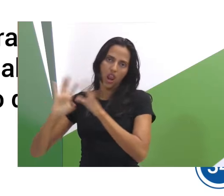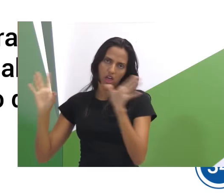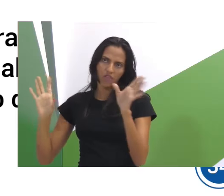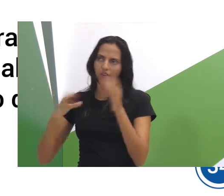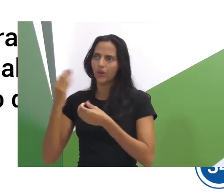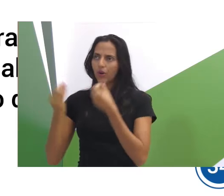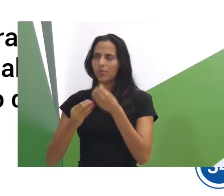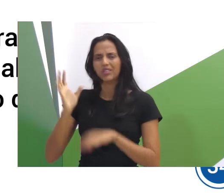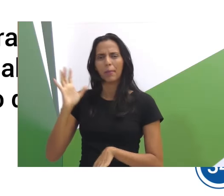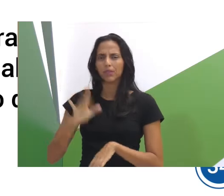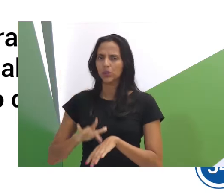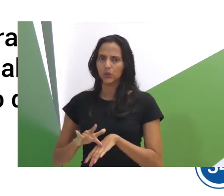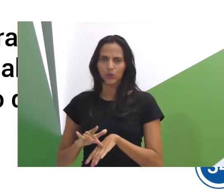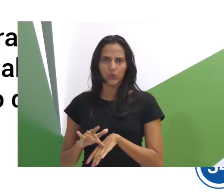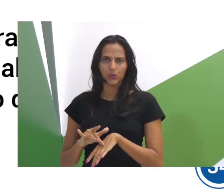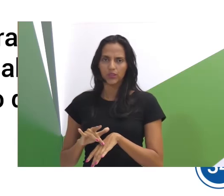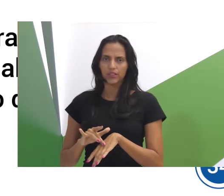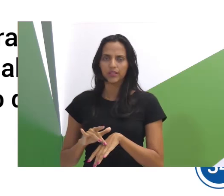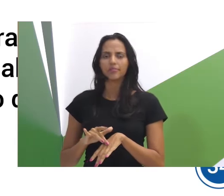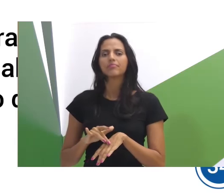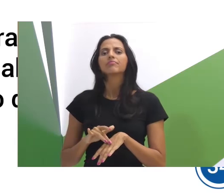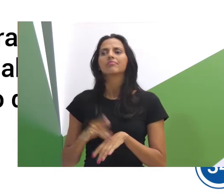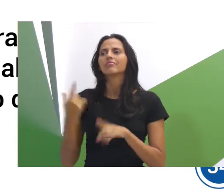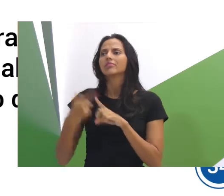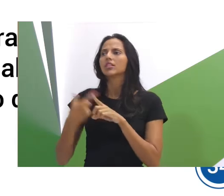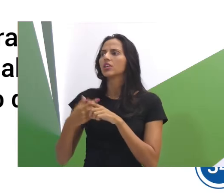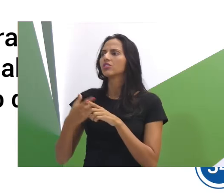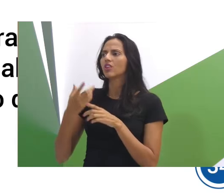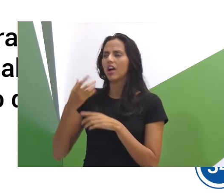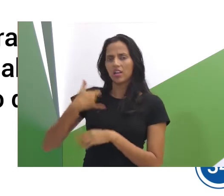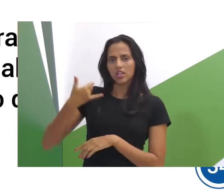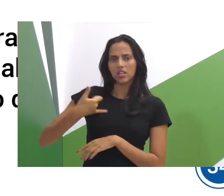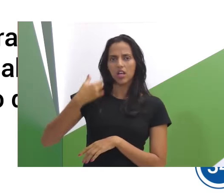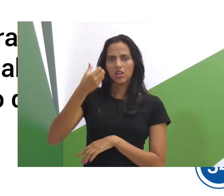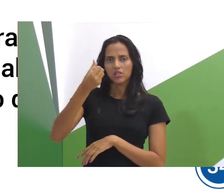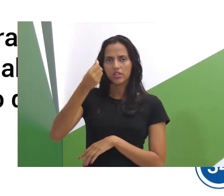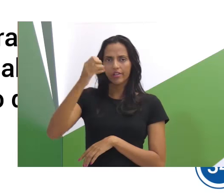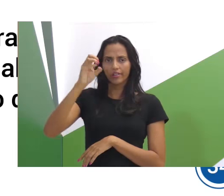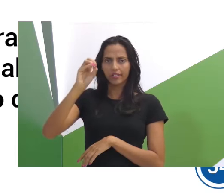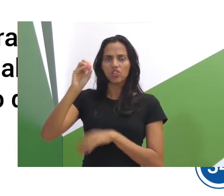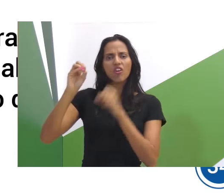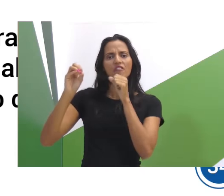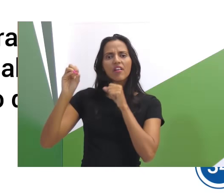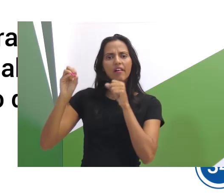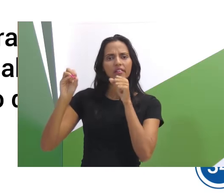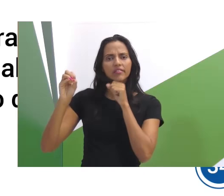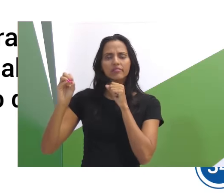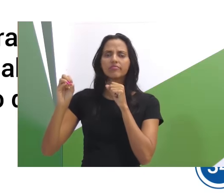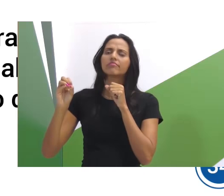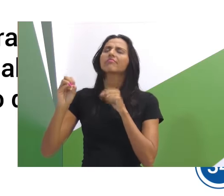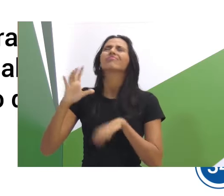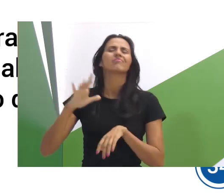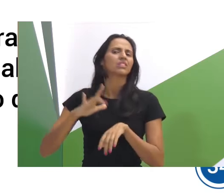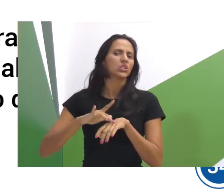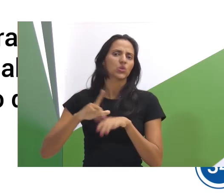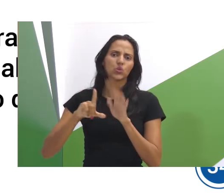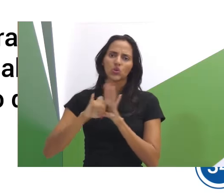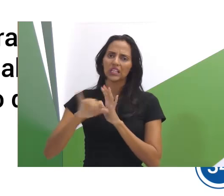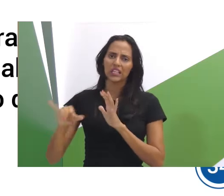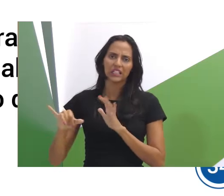de livre, chegavam já no fim da vida, quando chegavam aos 60 anos. Então, é uma lei totalmente absurda, uma lei